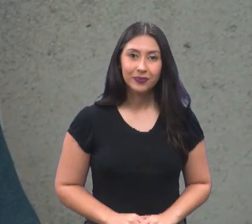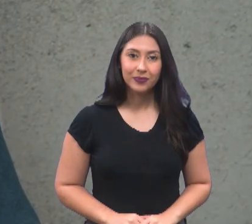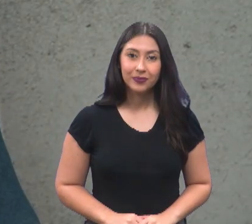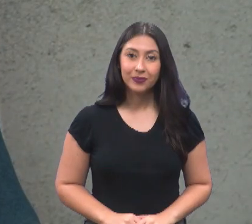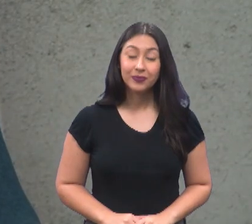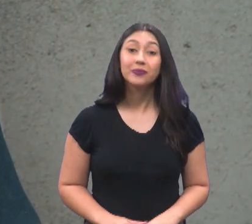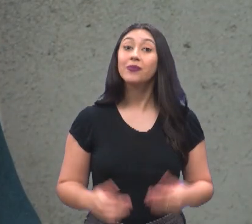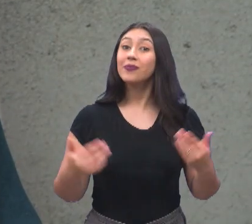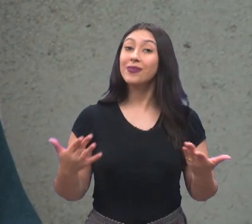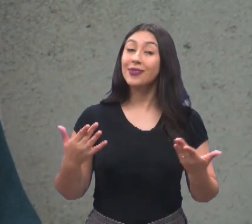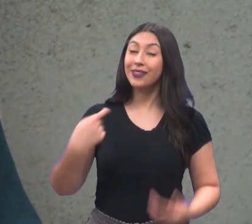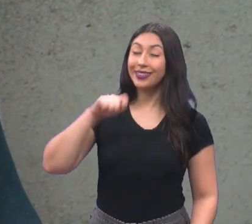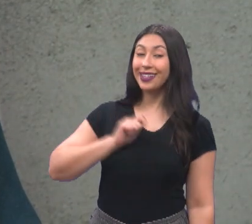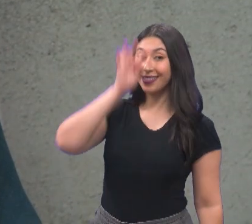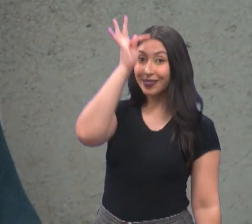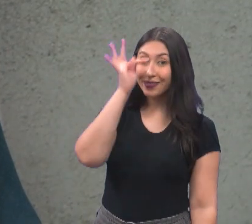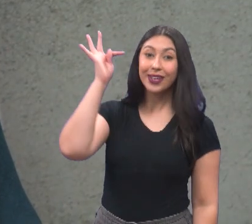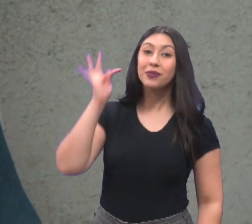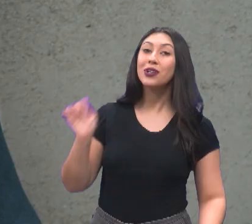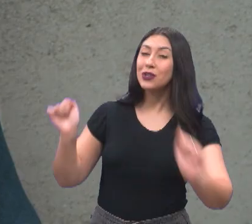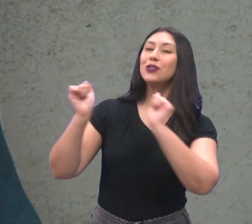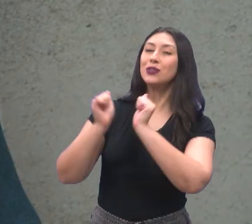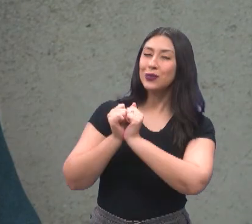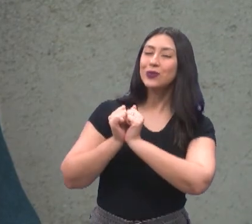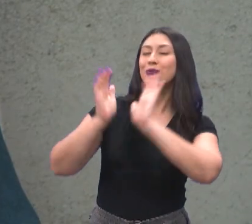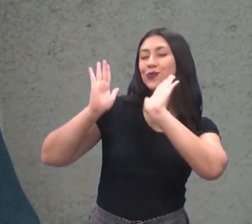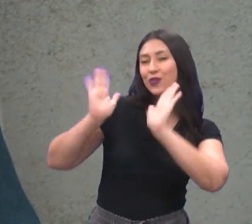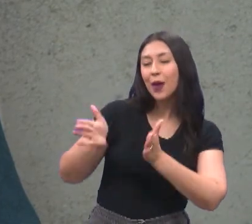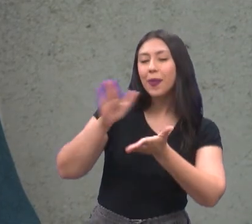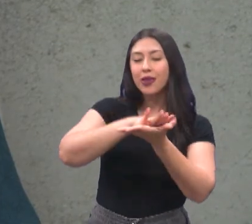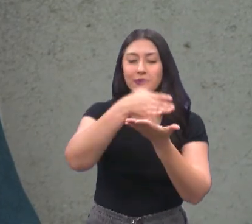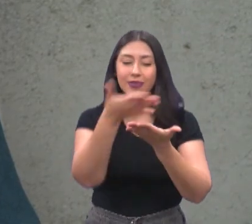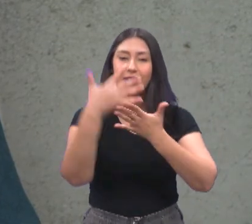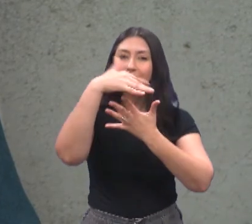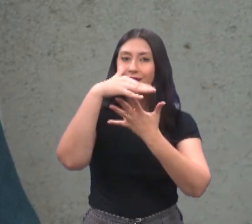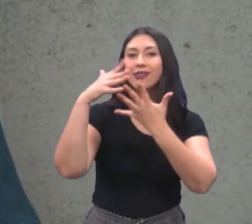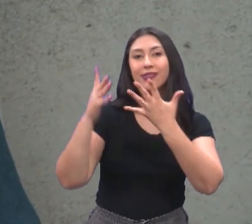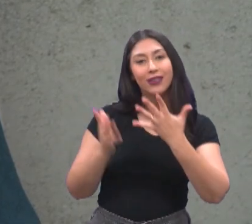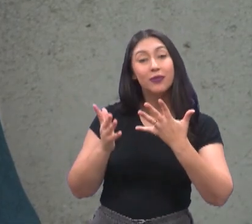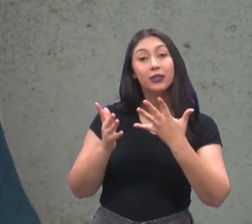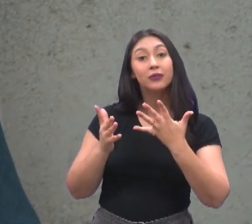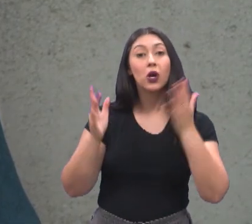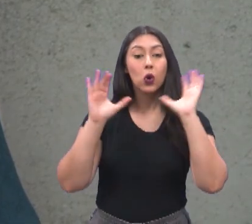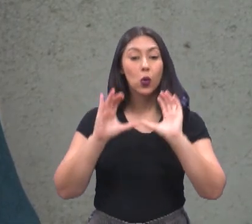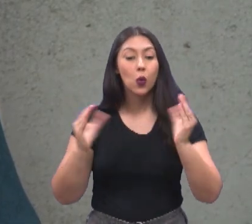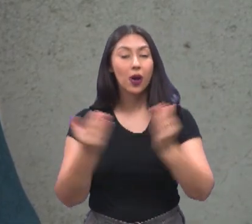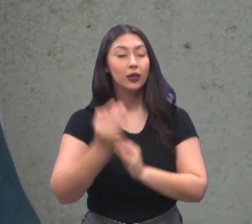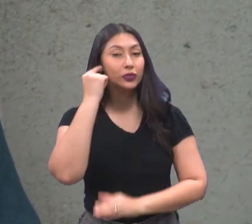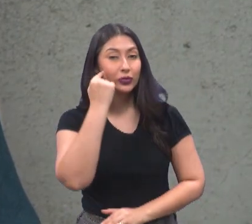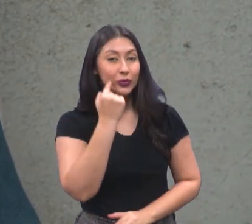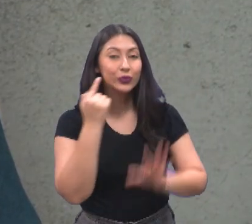E a Tamires Caetano já está aqui do meu ladinho, para passar todas as informações do programa de hoje para a comunidade surda que